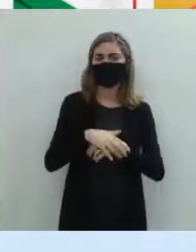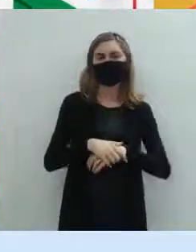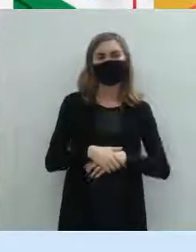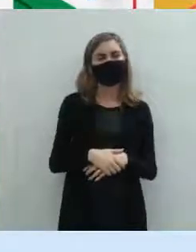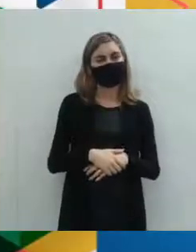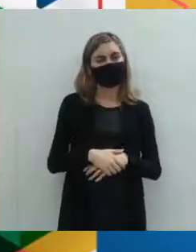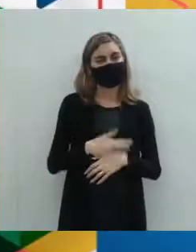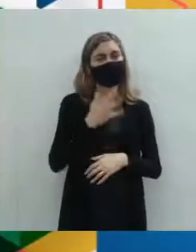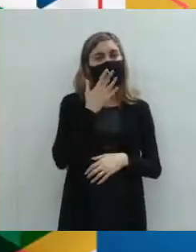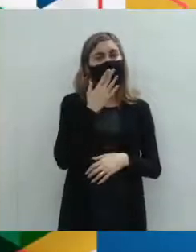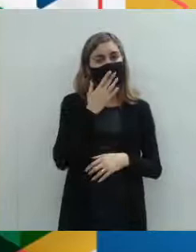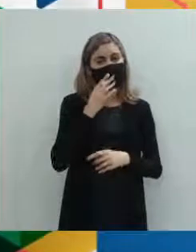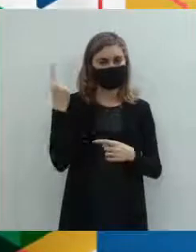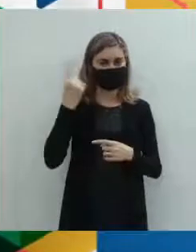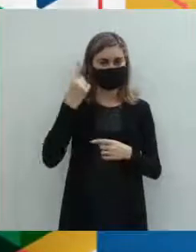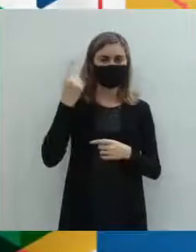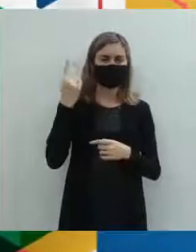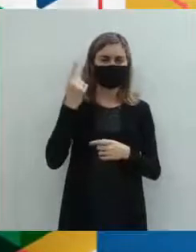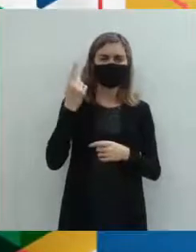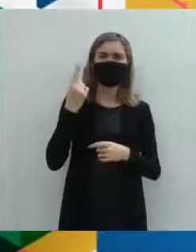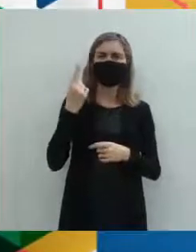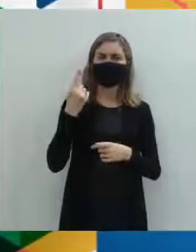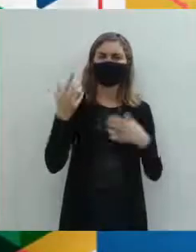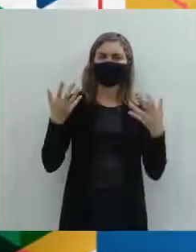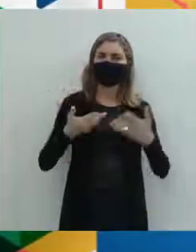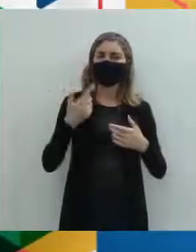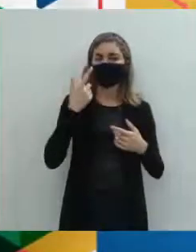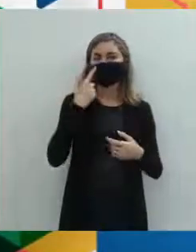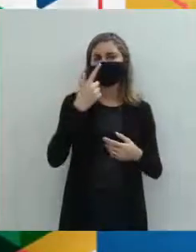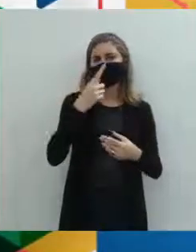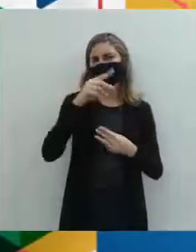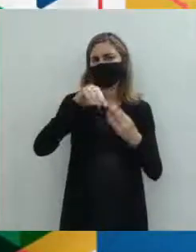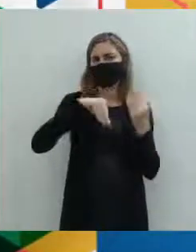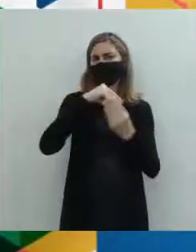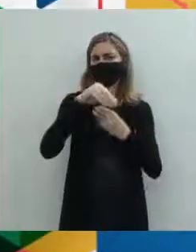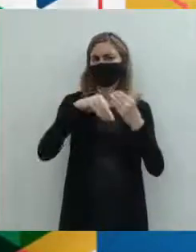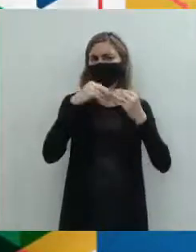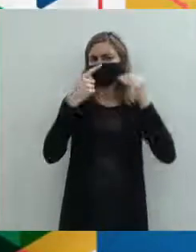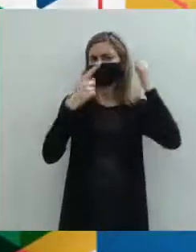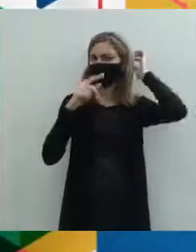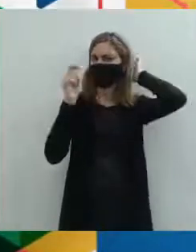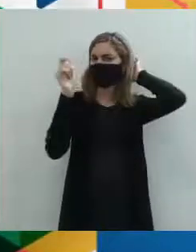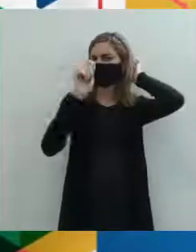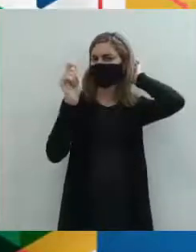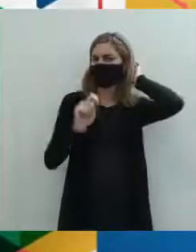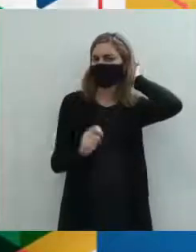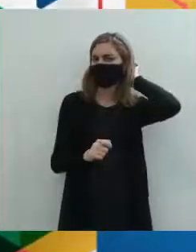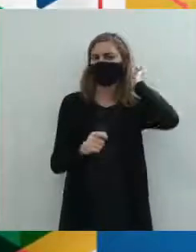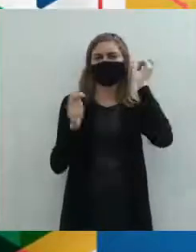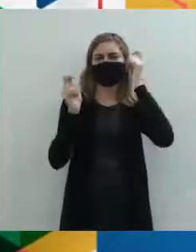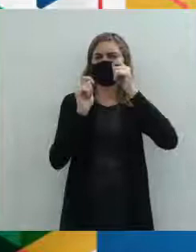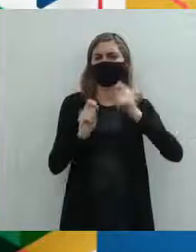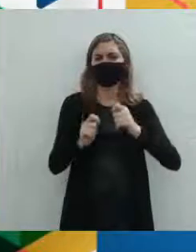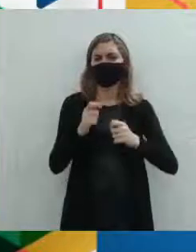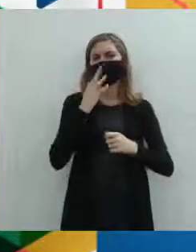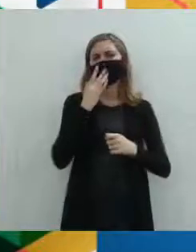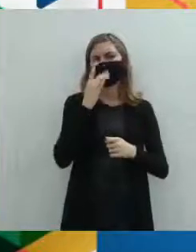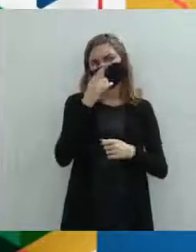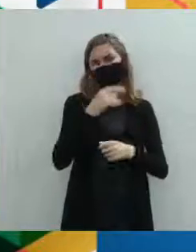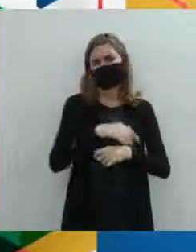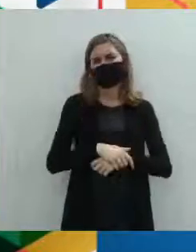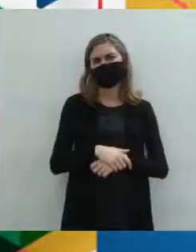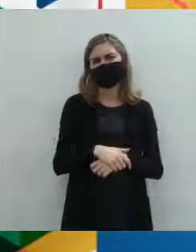Azul. São as cores primárias. Agora, a gente vai ver uma obra feita por um artista com essas cores. Vamos ver,